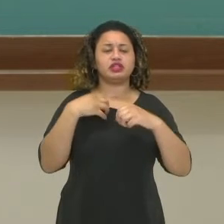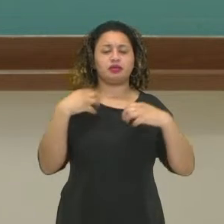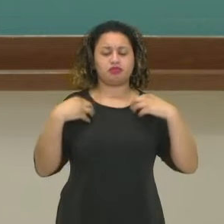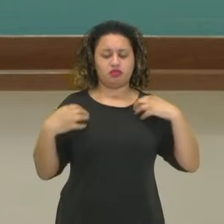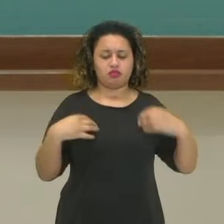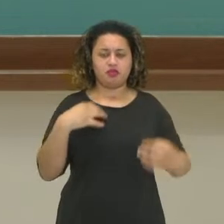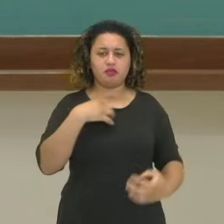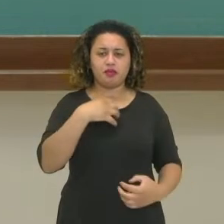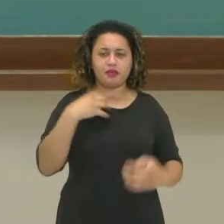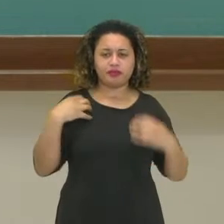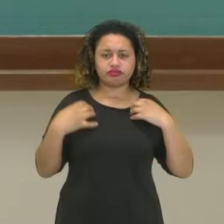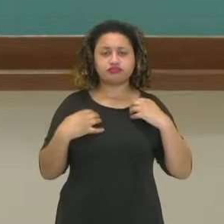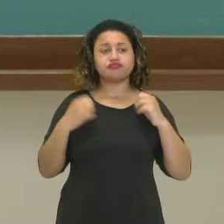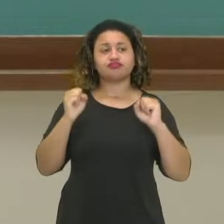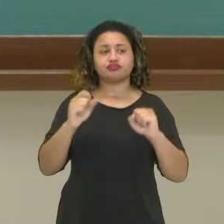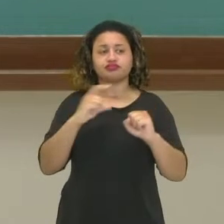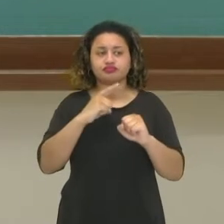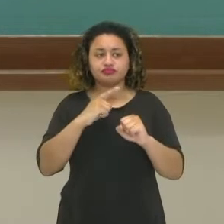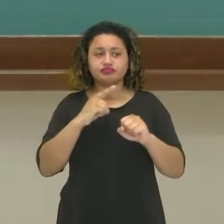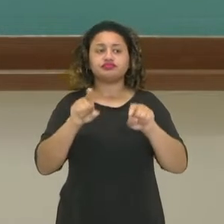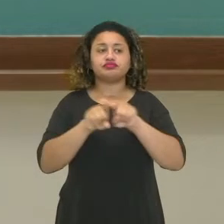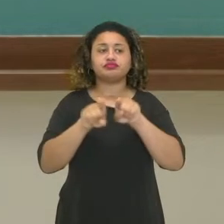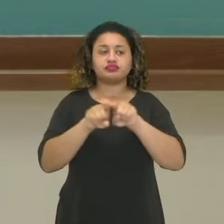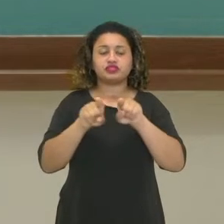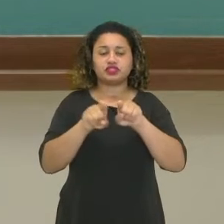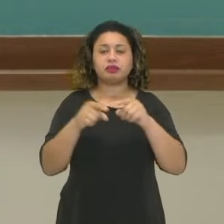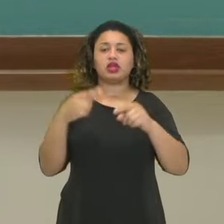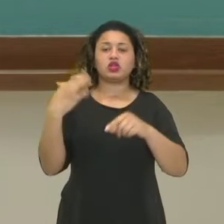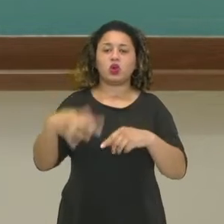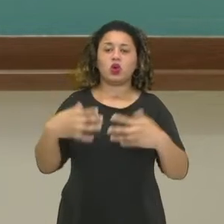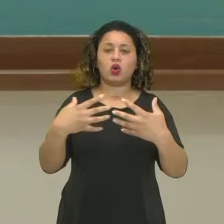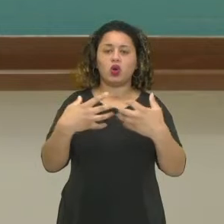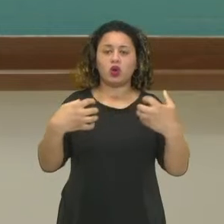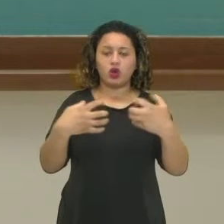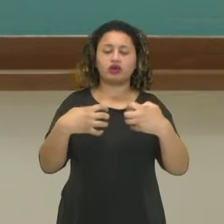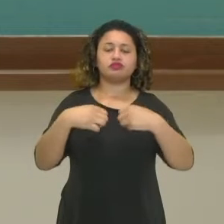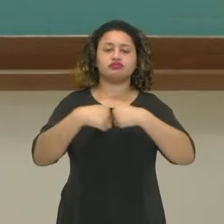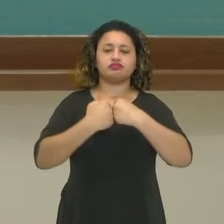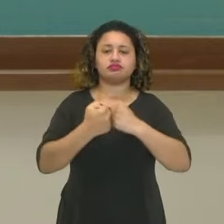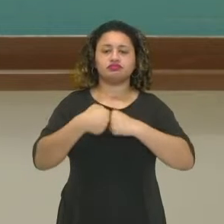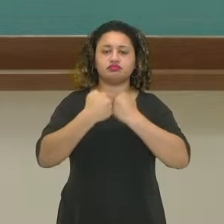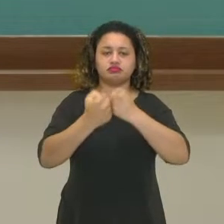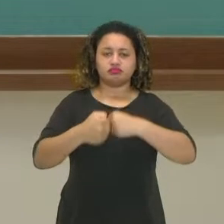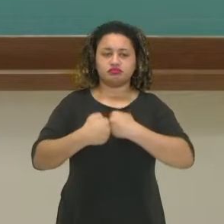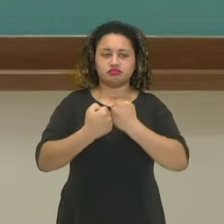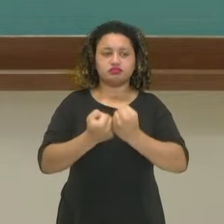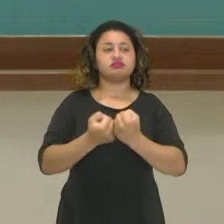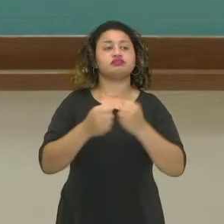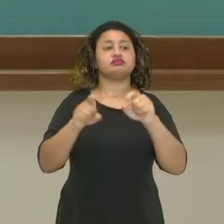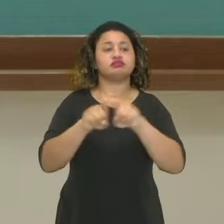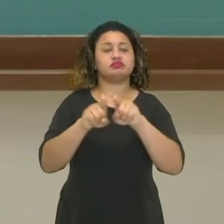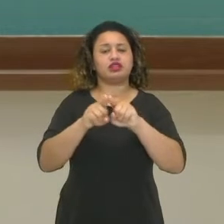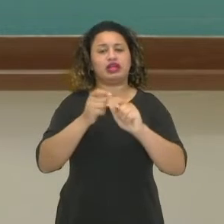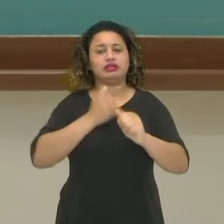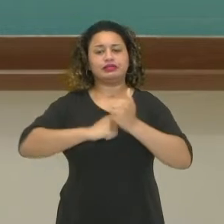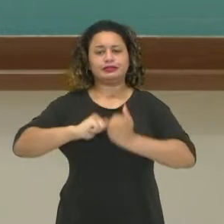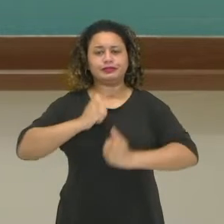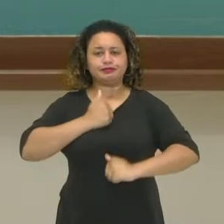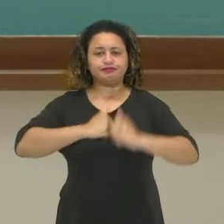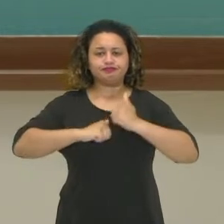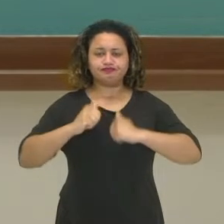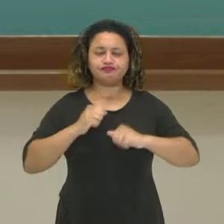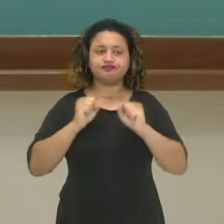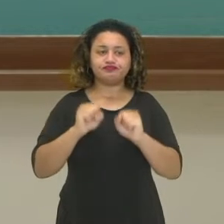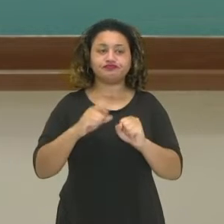por todo o corpo. Ele também pode dar dor muscular, dor nas juntas, pode dar diarreia. E como ele é